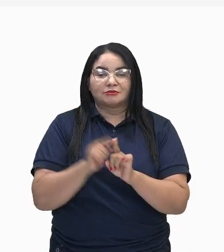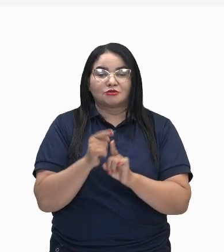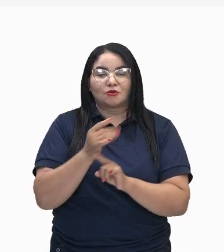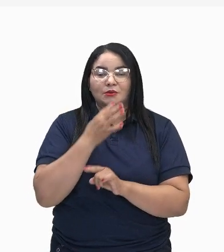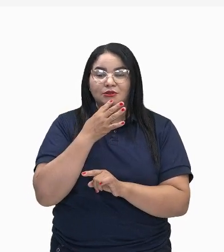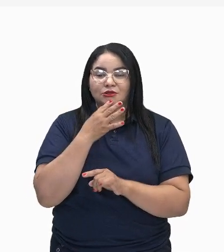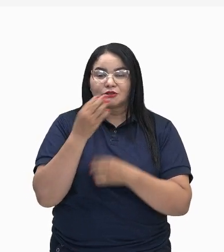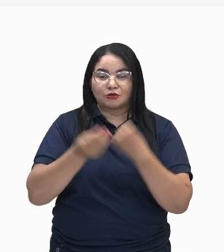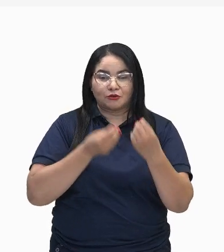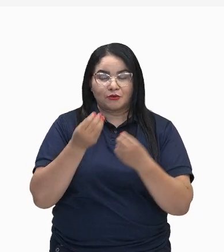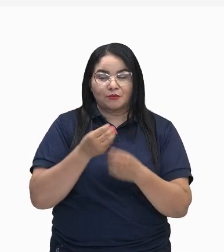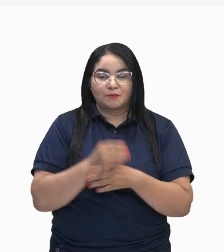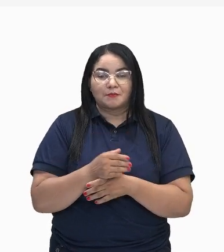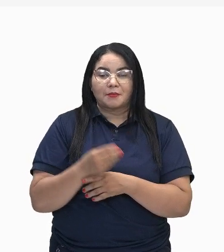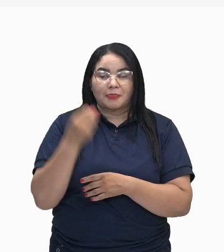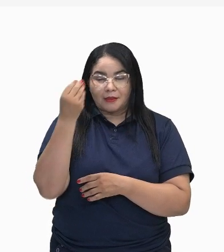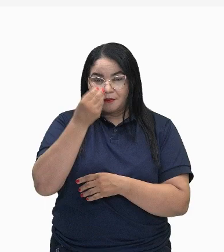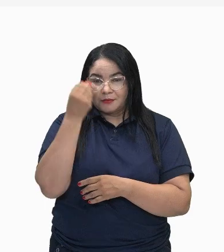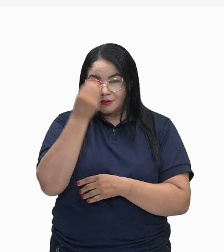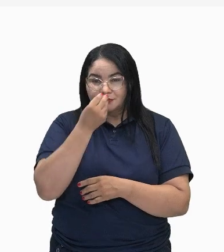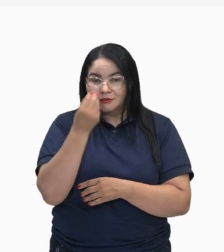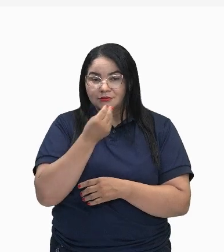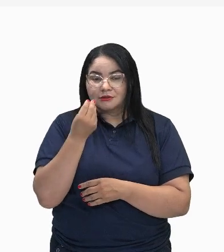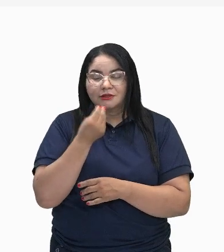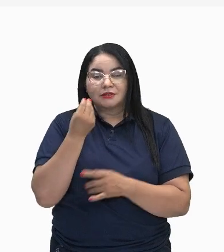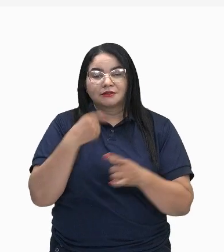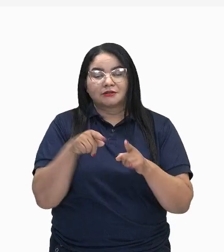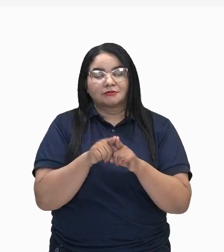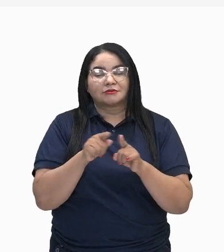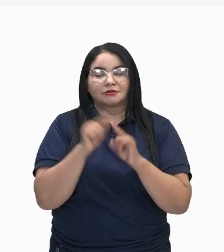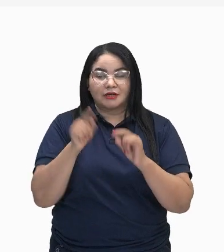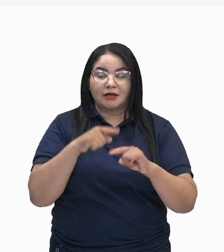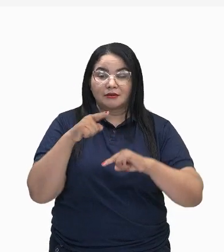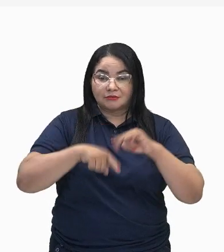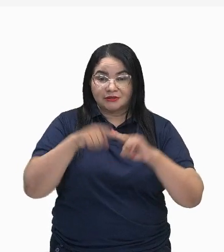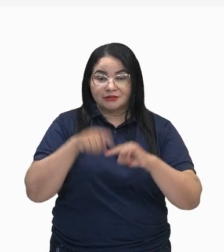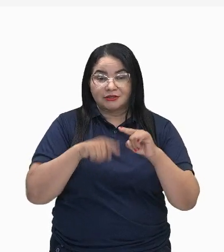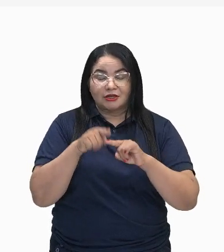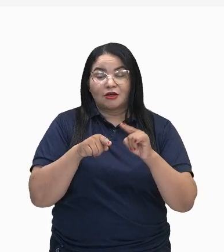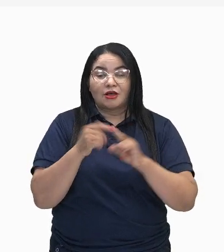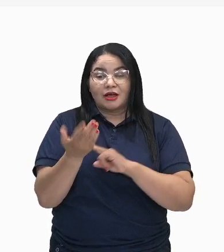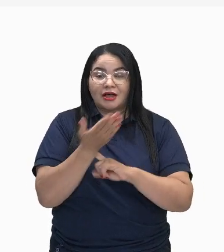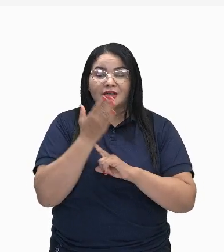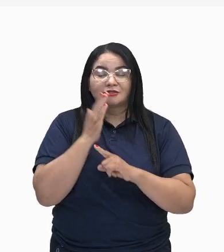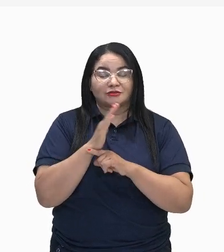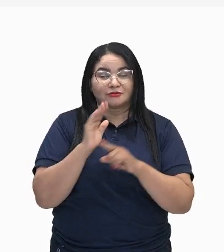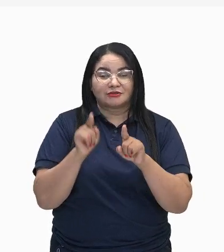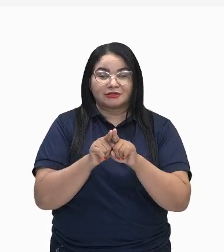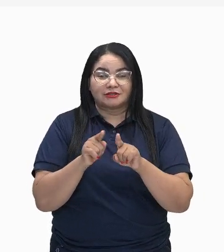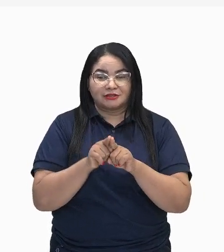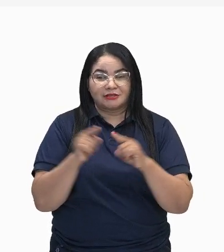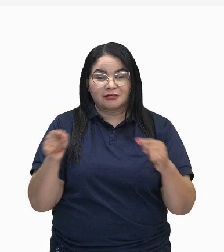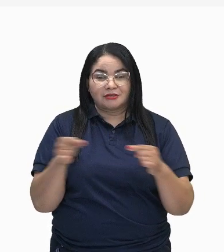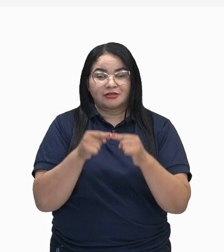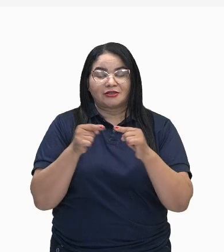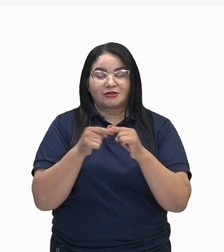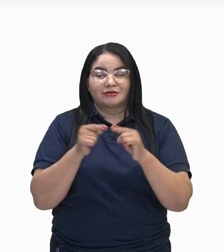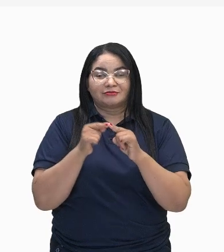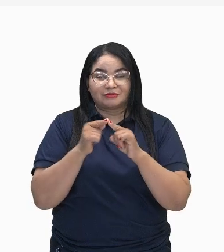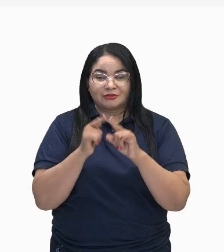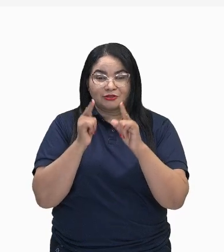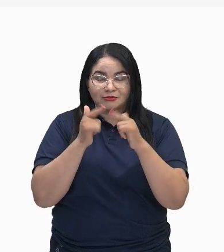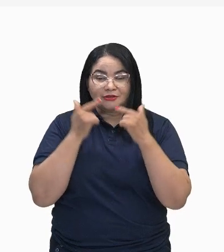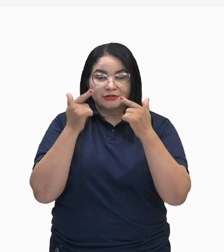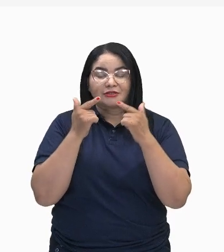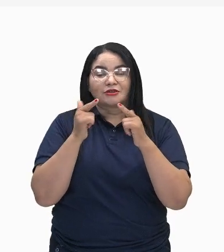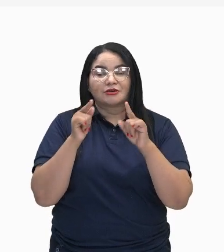como maquiagem cênica, é uma ferramenta que vai além da estética, sendo essencial para a expressão e